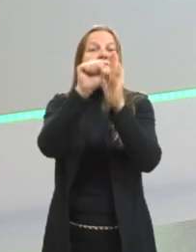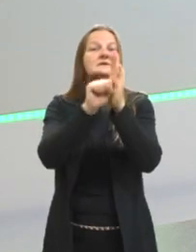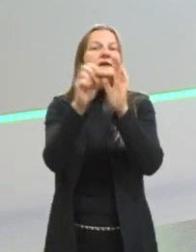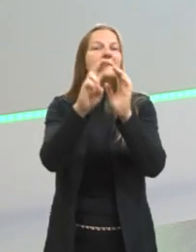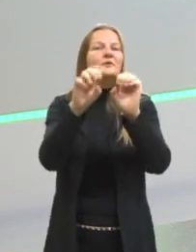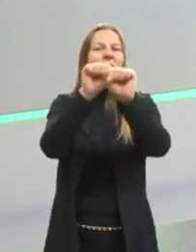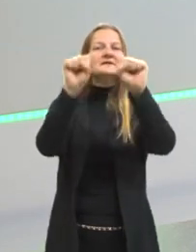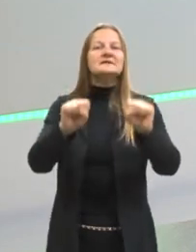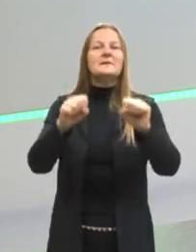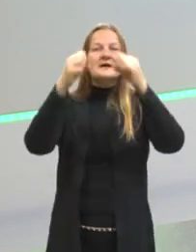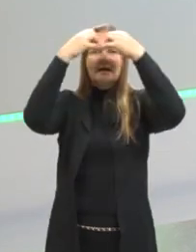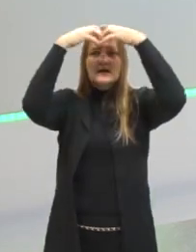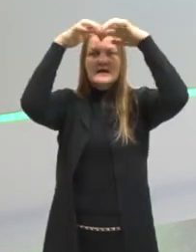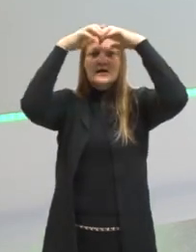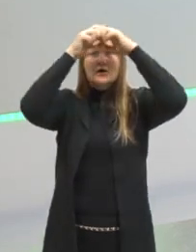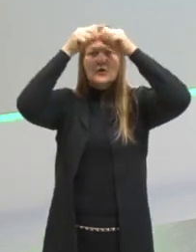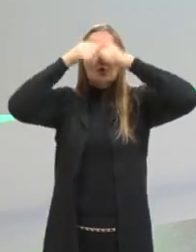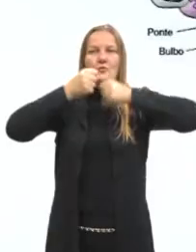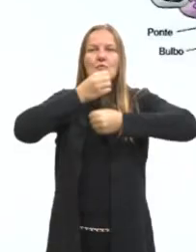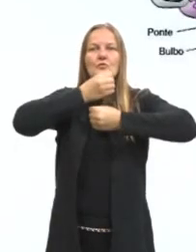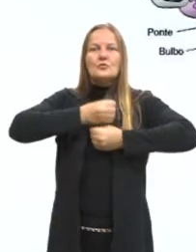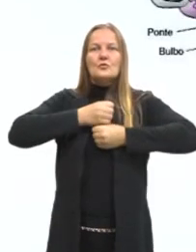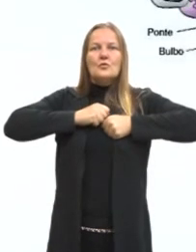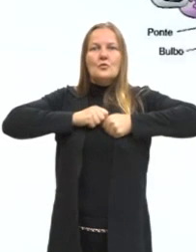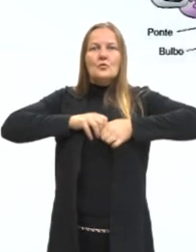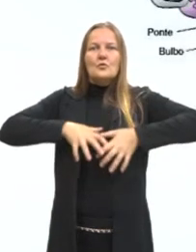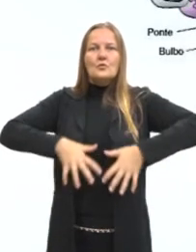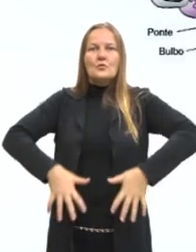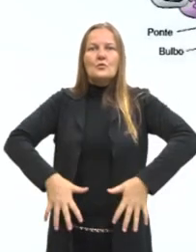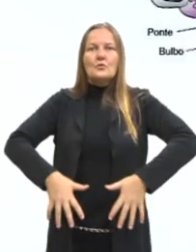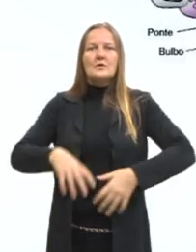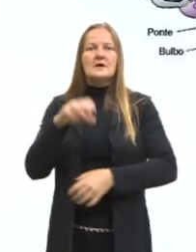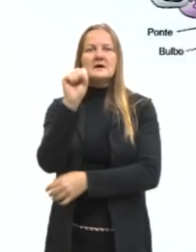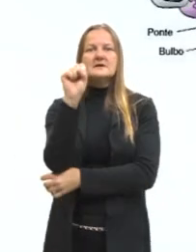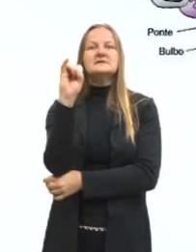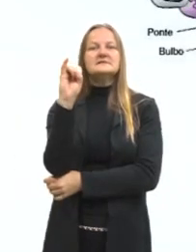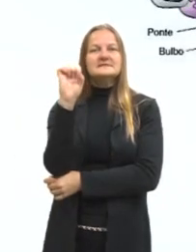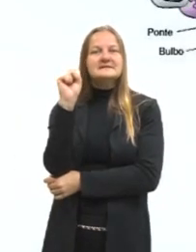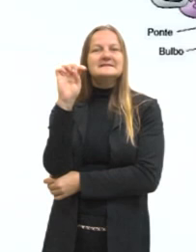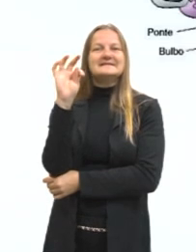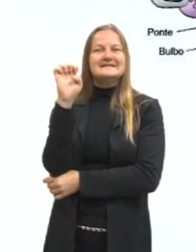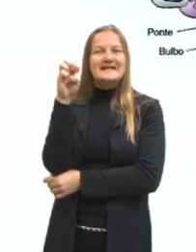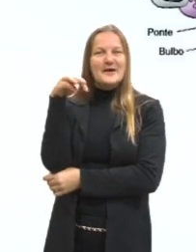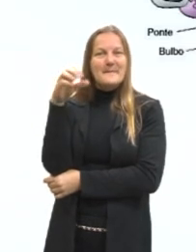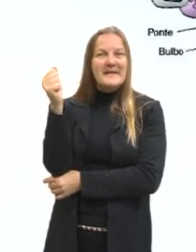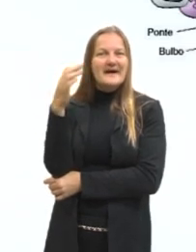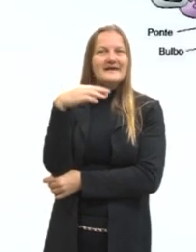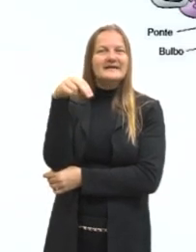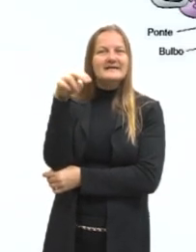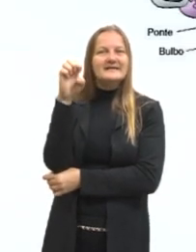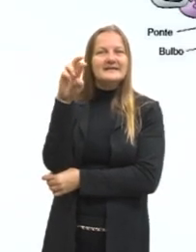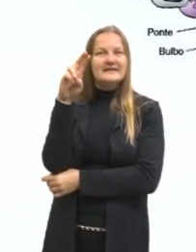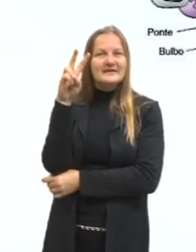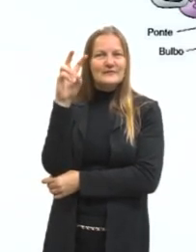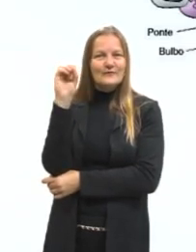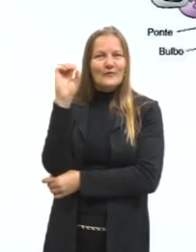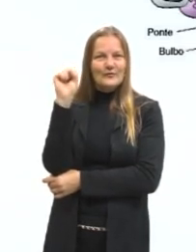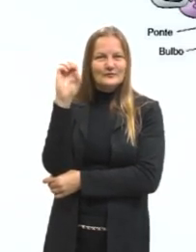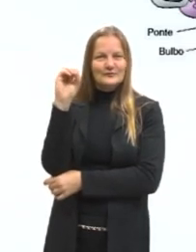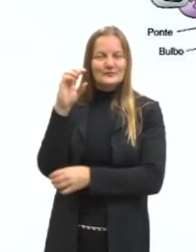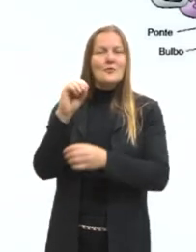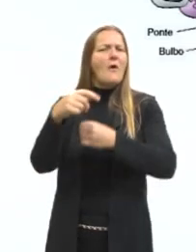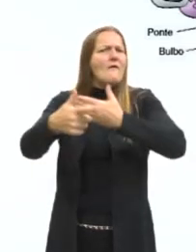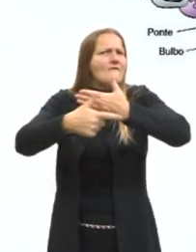sistema nervoso é o sistema nervosinho mesmo tá e qual é a função